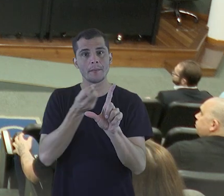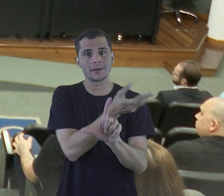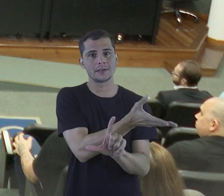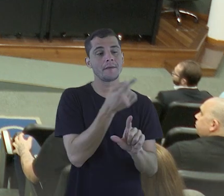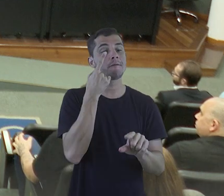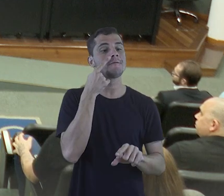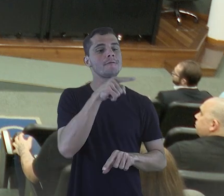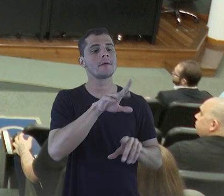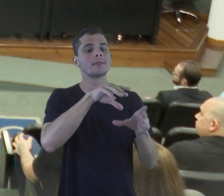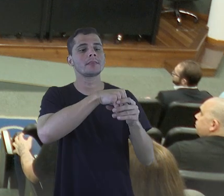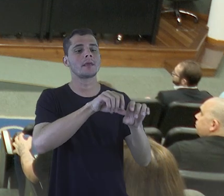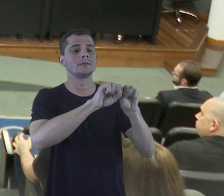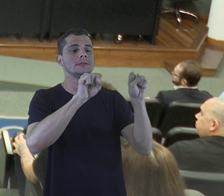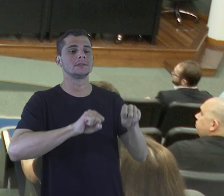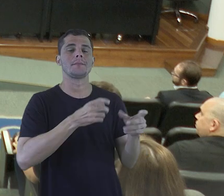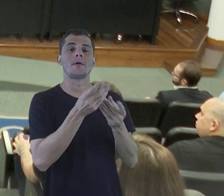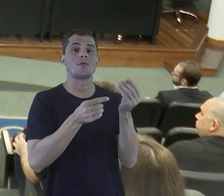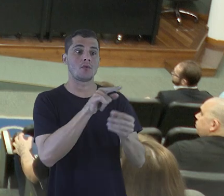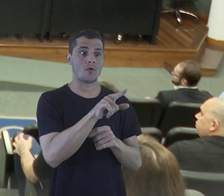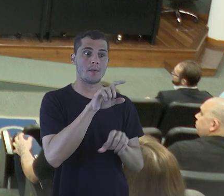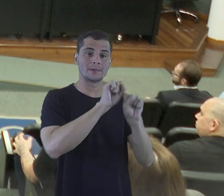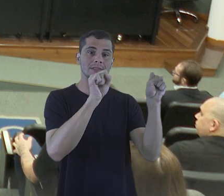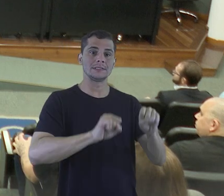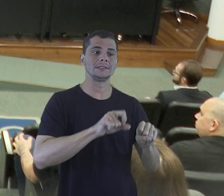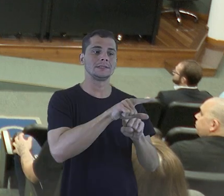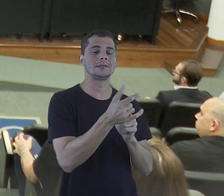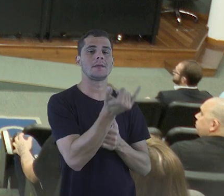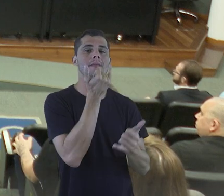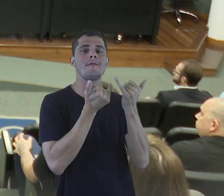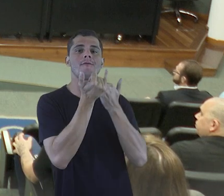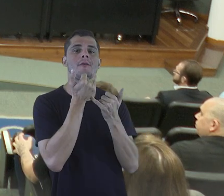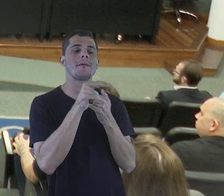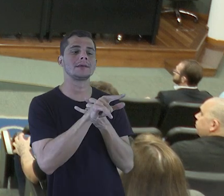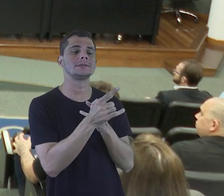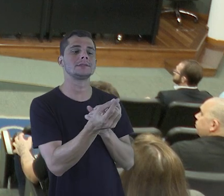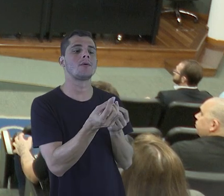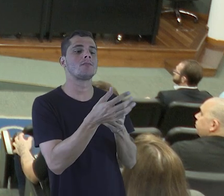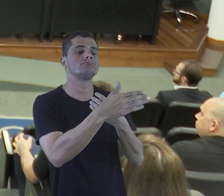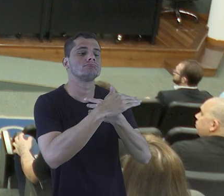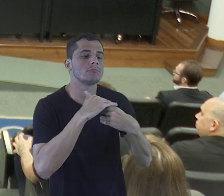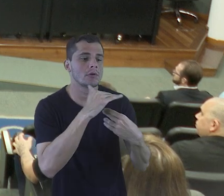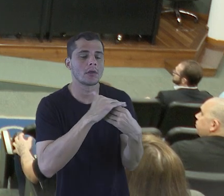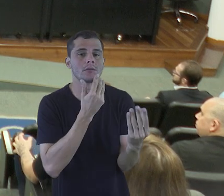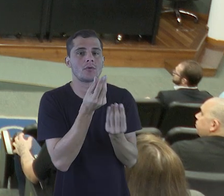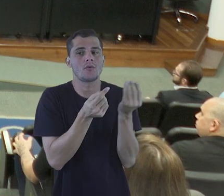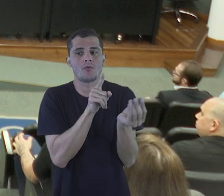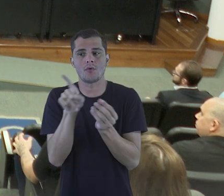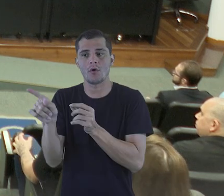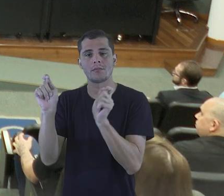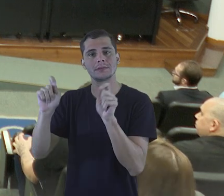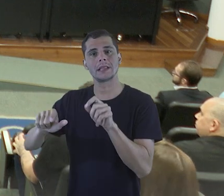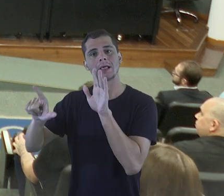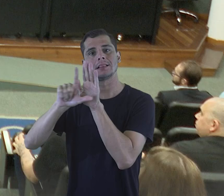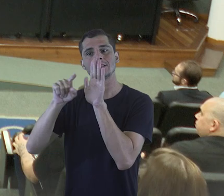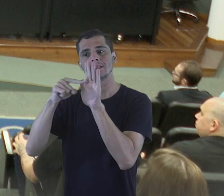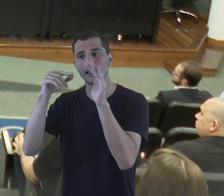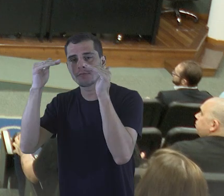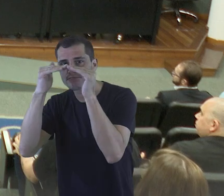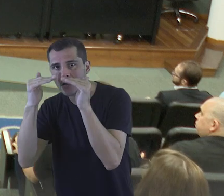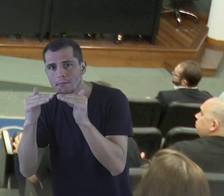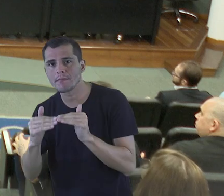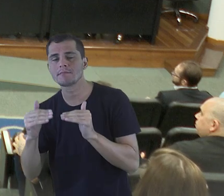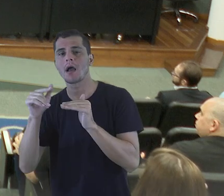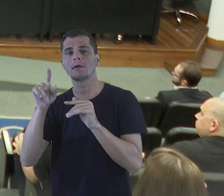que você vai fazer isso para subir isso no sistema porque muito provavelmente daí pelo privacy by design o teu sistema vai informar que aquele compartilhamento foi